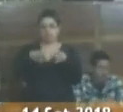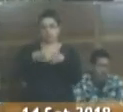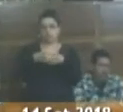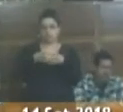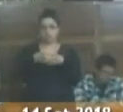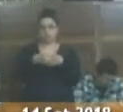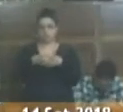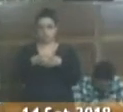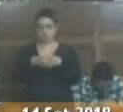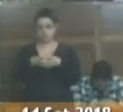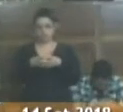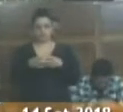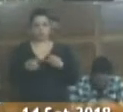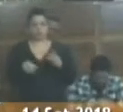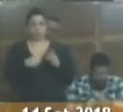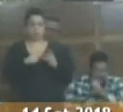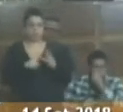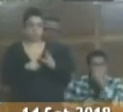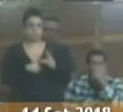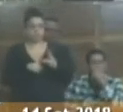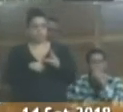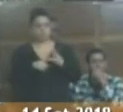claro isso. Terceira